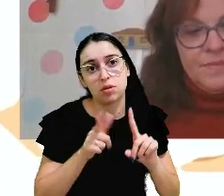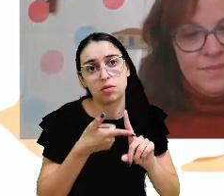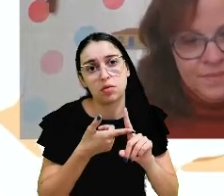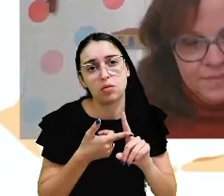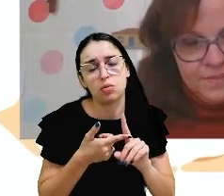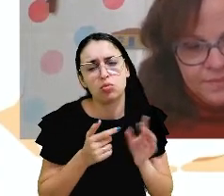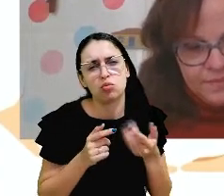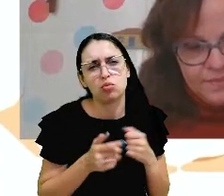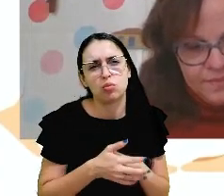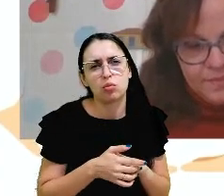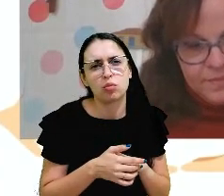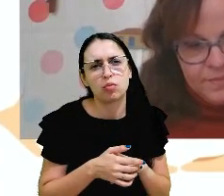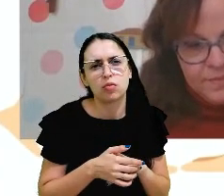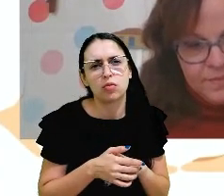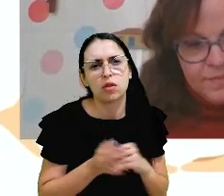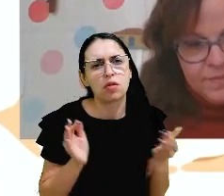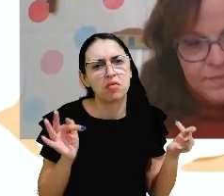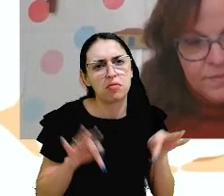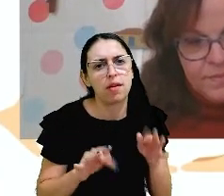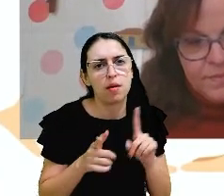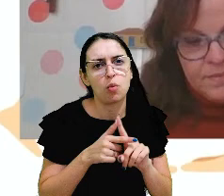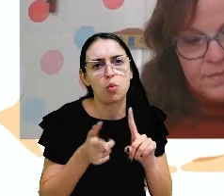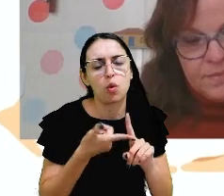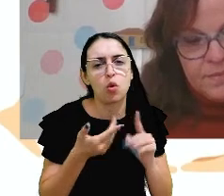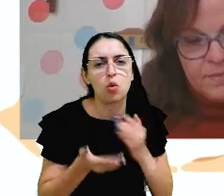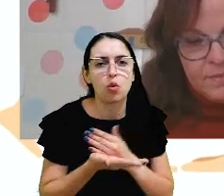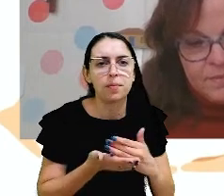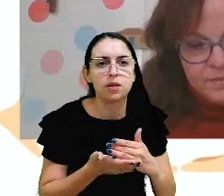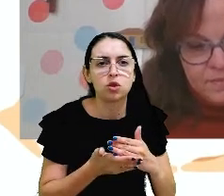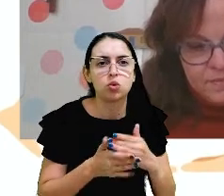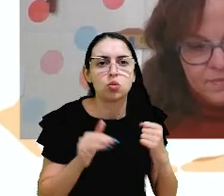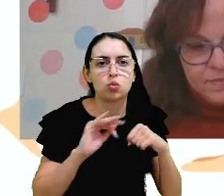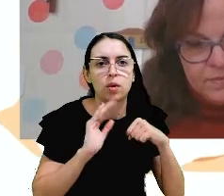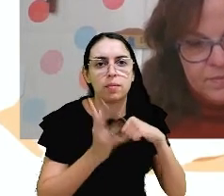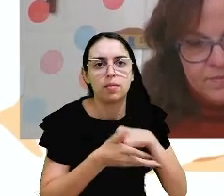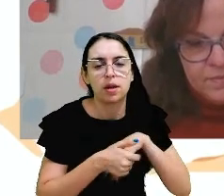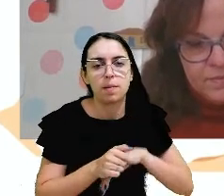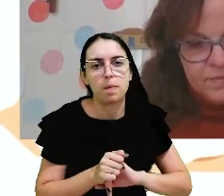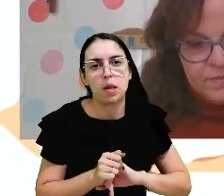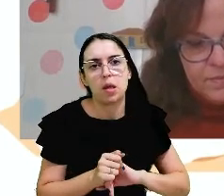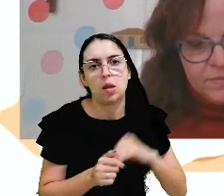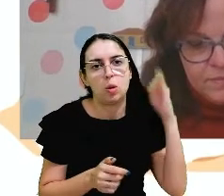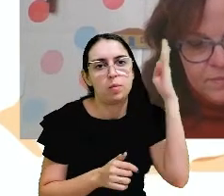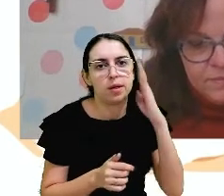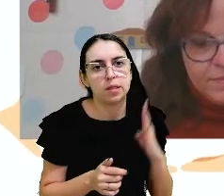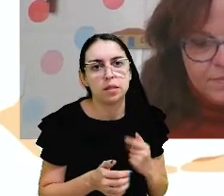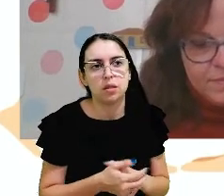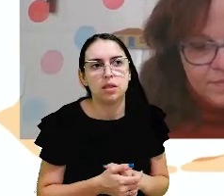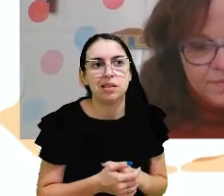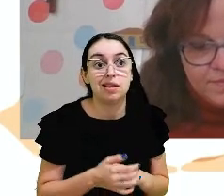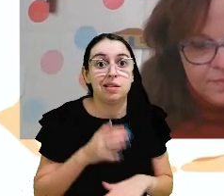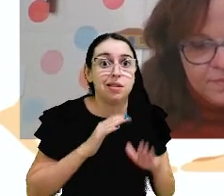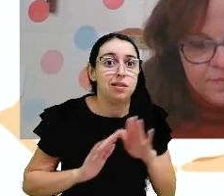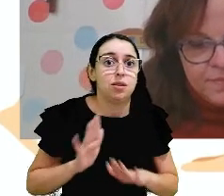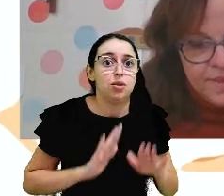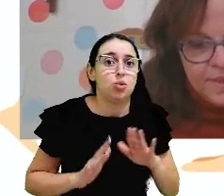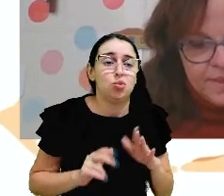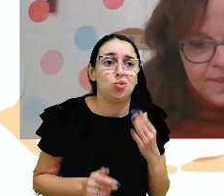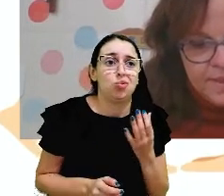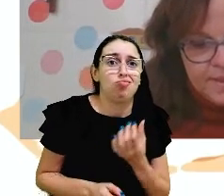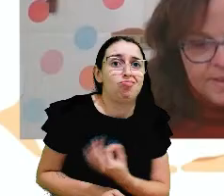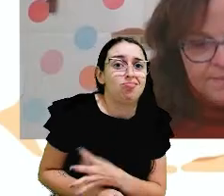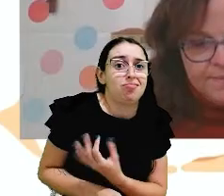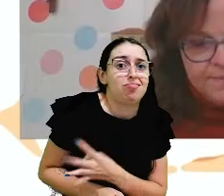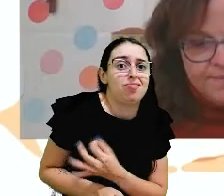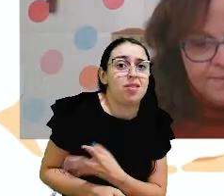último trimestre de gestação, quando começou a pandemia no Brasil, né? Então, toda aquela fragilidade, aquele medo, mas